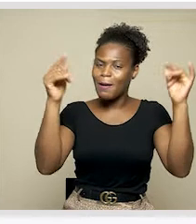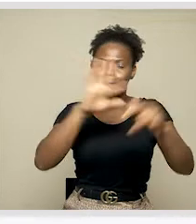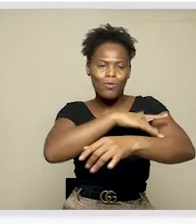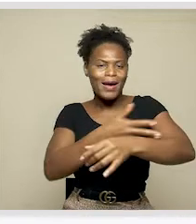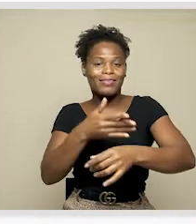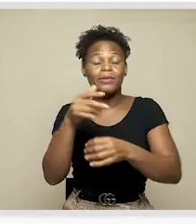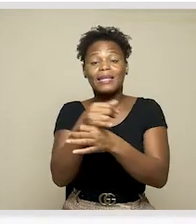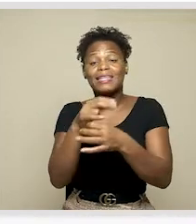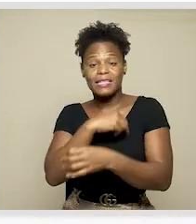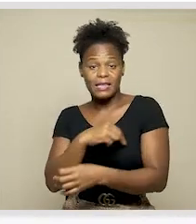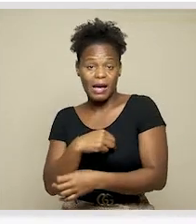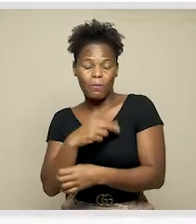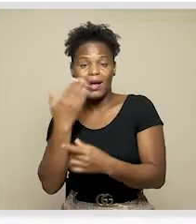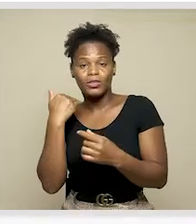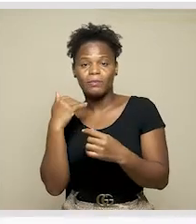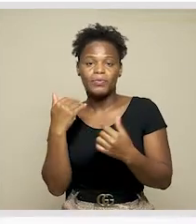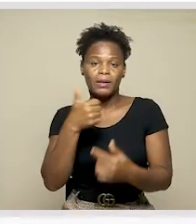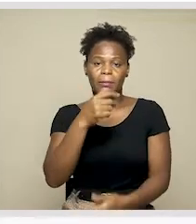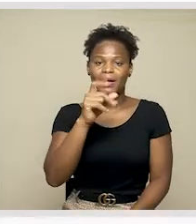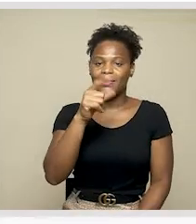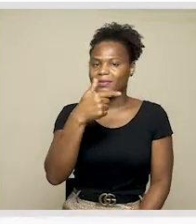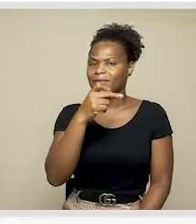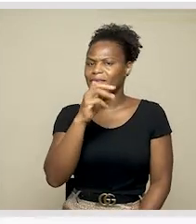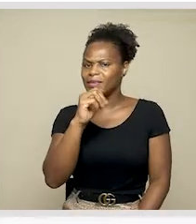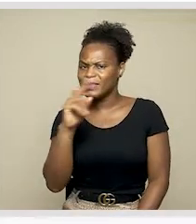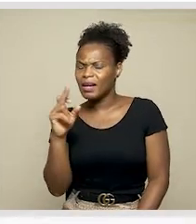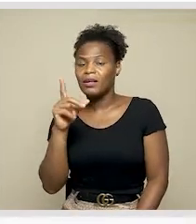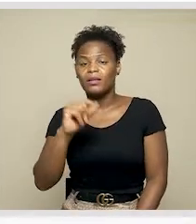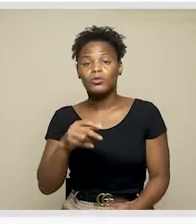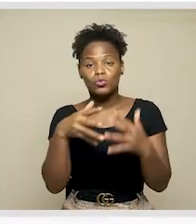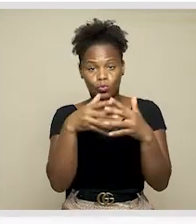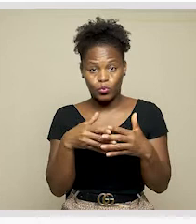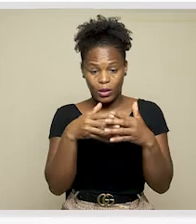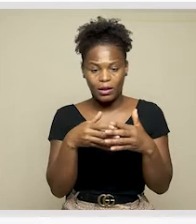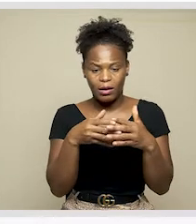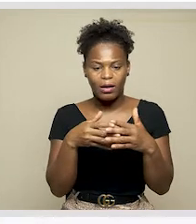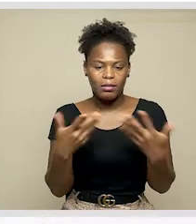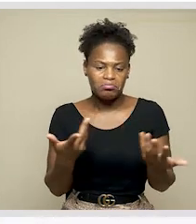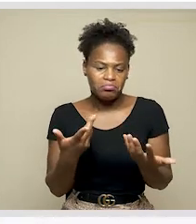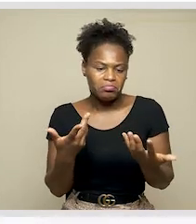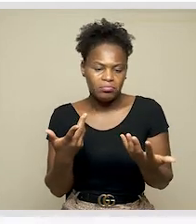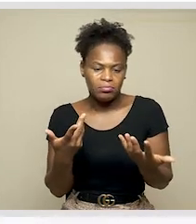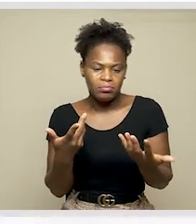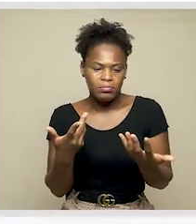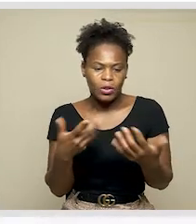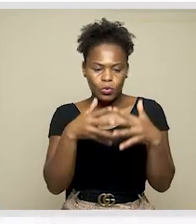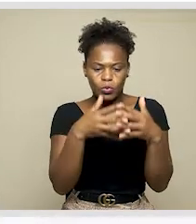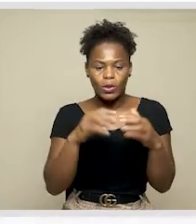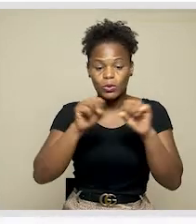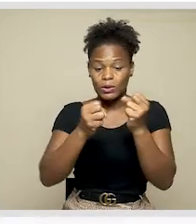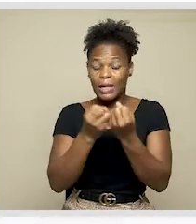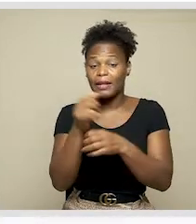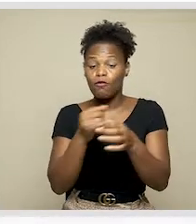Lopes, A Estrutura Social da Ilha do Fogo, de Teixeira de Souza, e, por último, Tabanca, de Félix